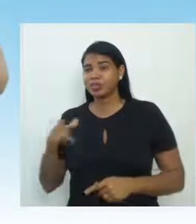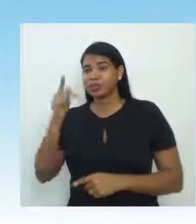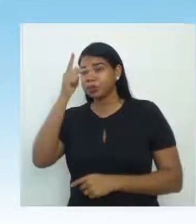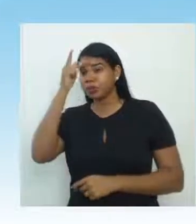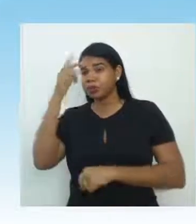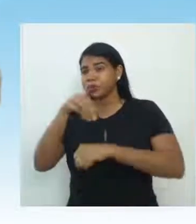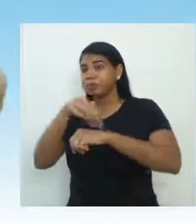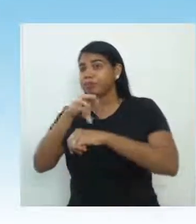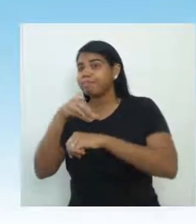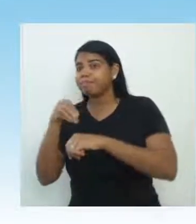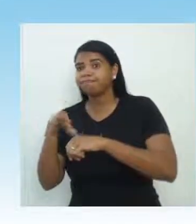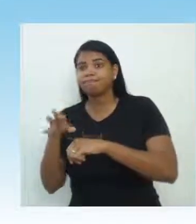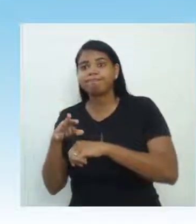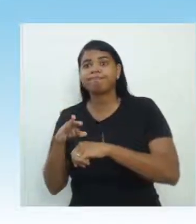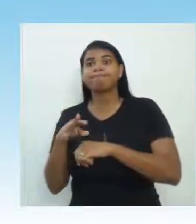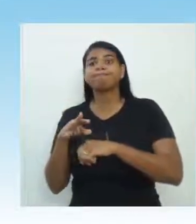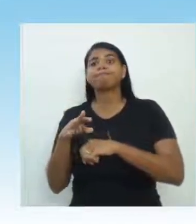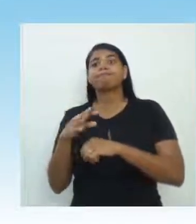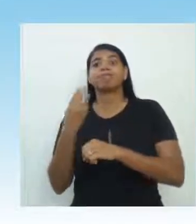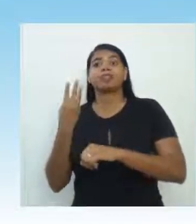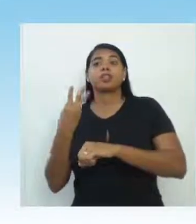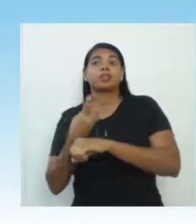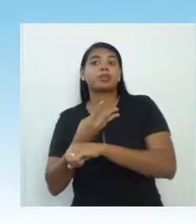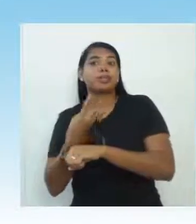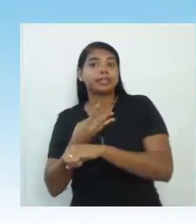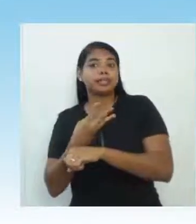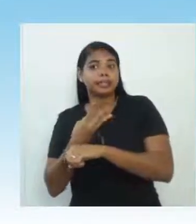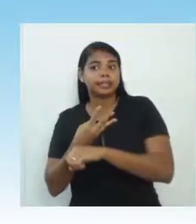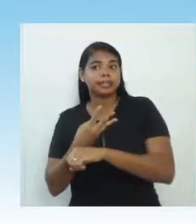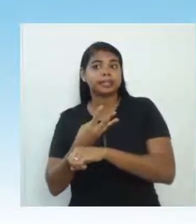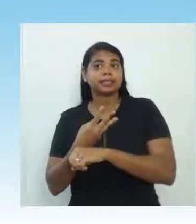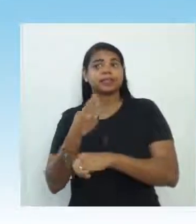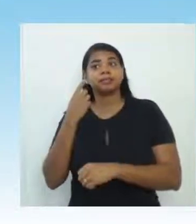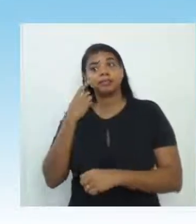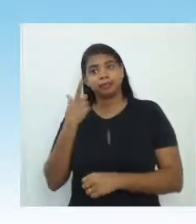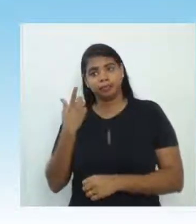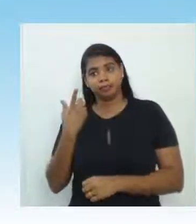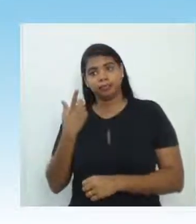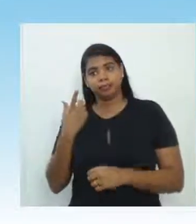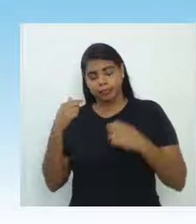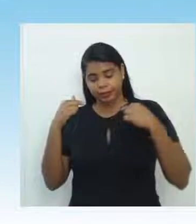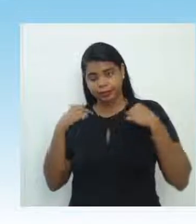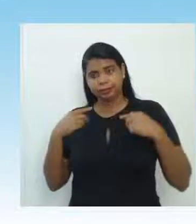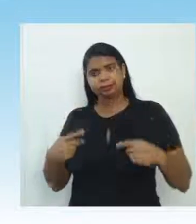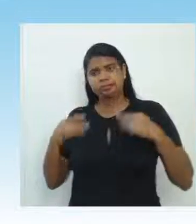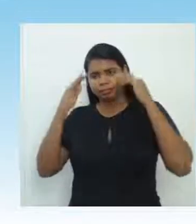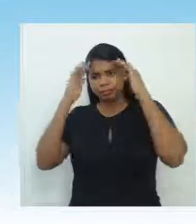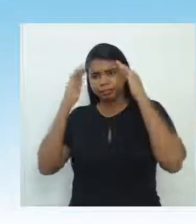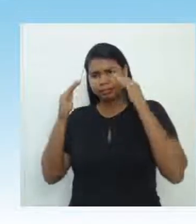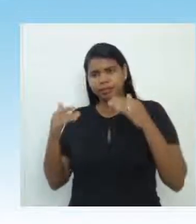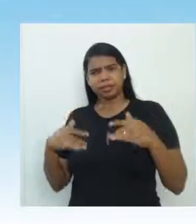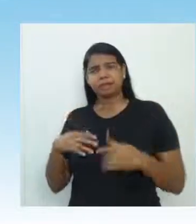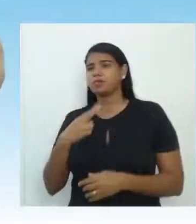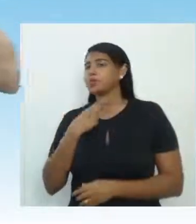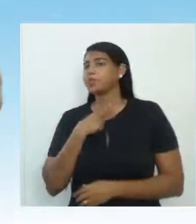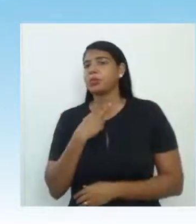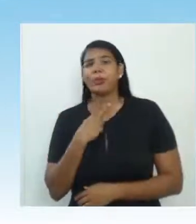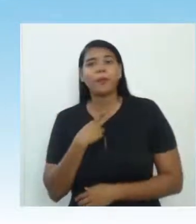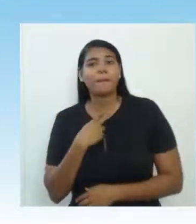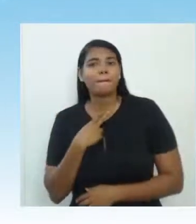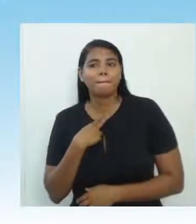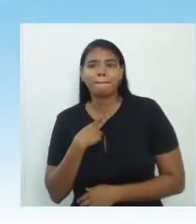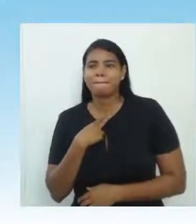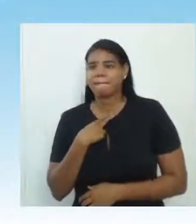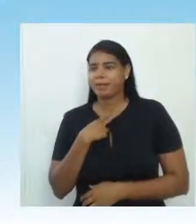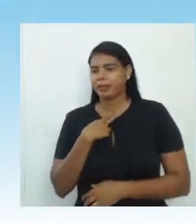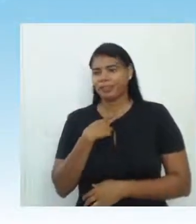vazando, né, compartilhando pelo WhatsApp, isso fere o quê? A intimidade. Então você não tem o direito de